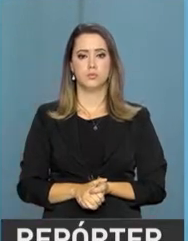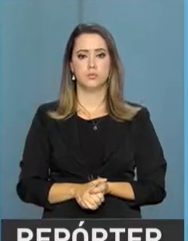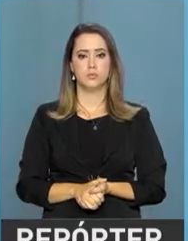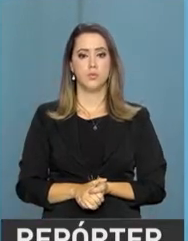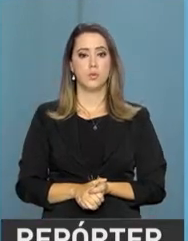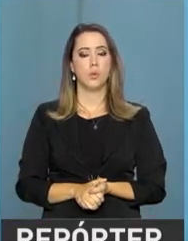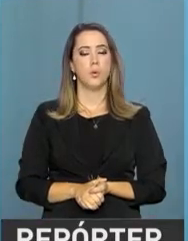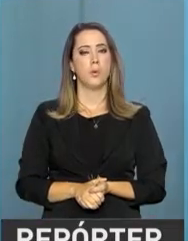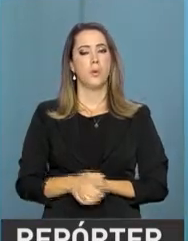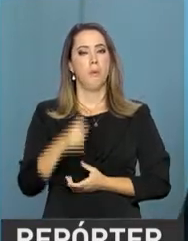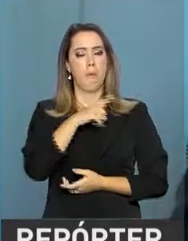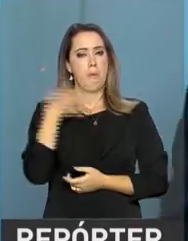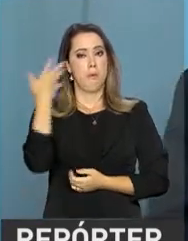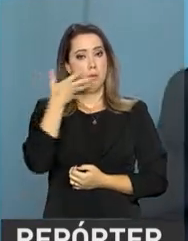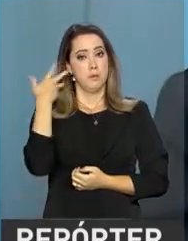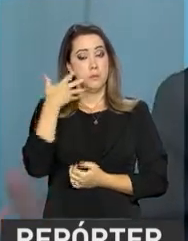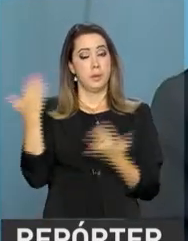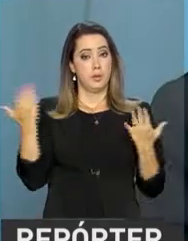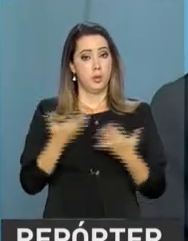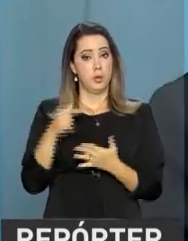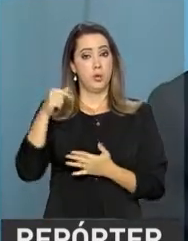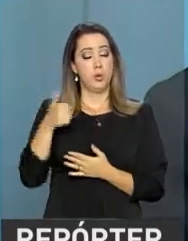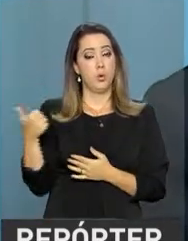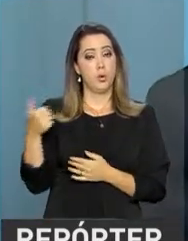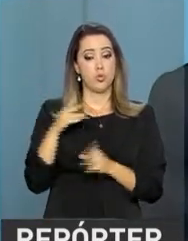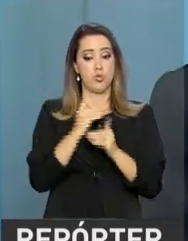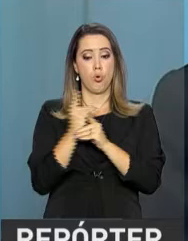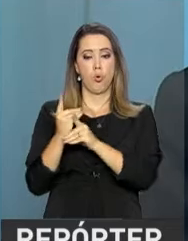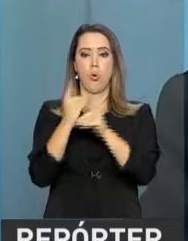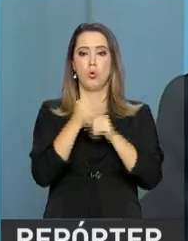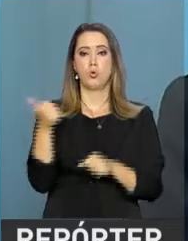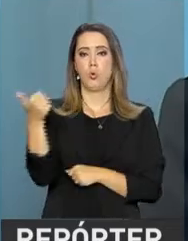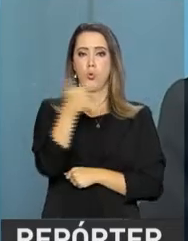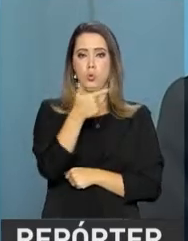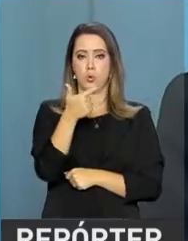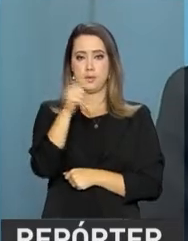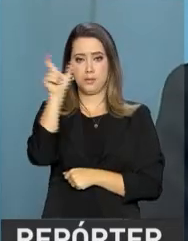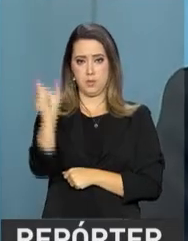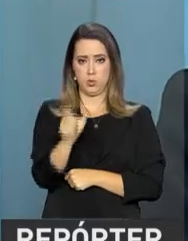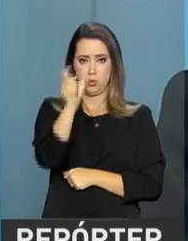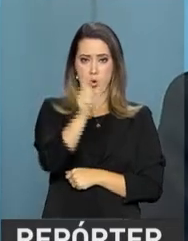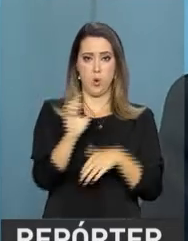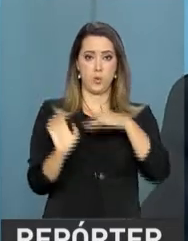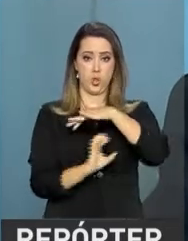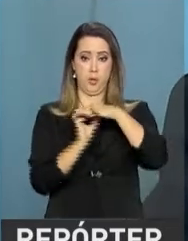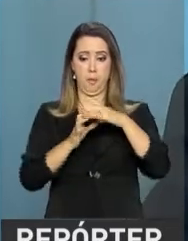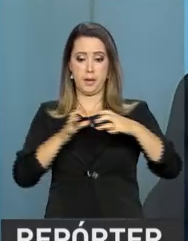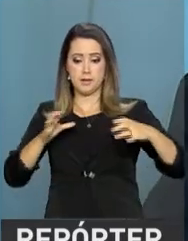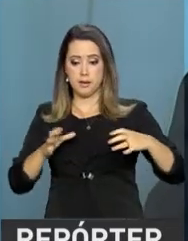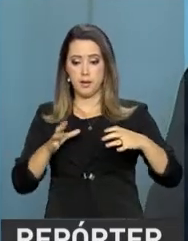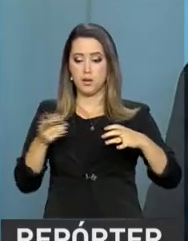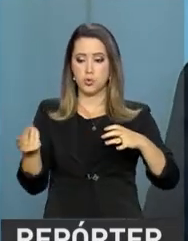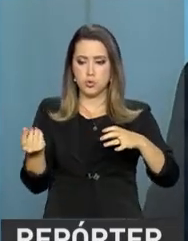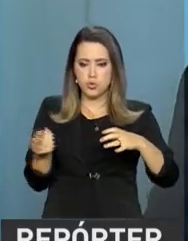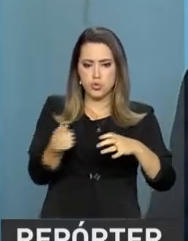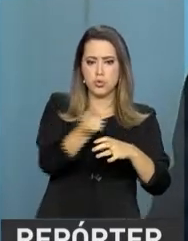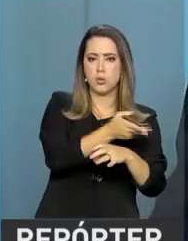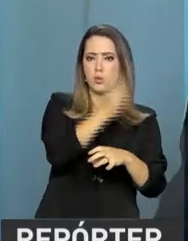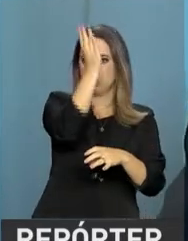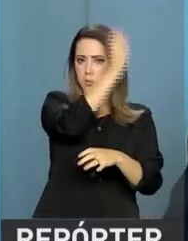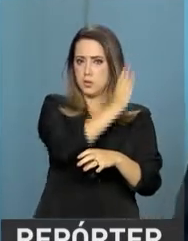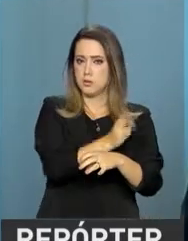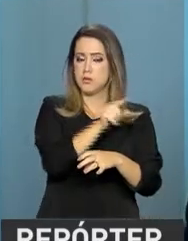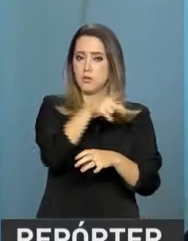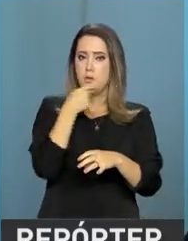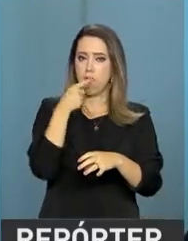12 presidentes de grandes empresas que investem no Brasil e que foram comunicar-me que